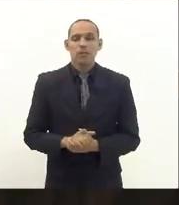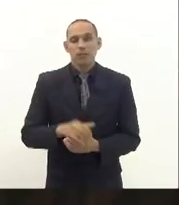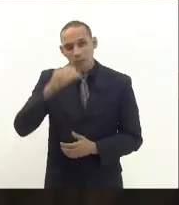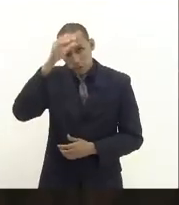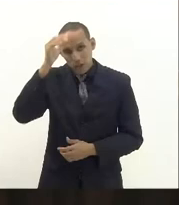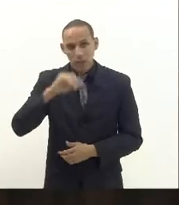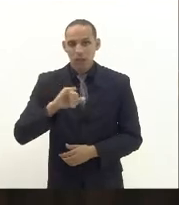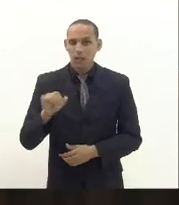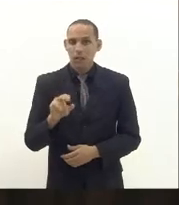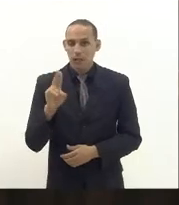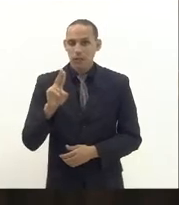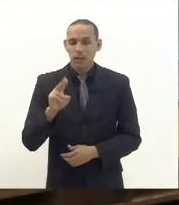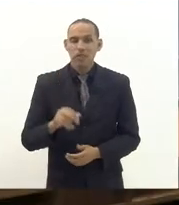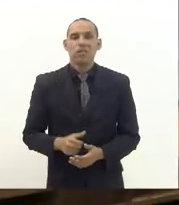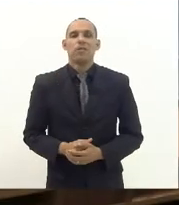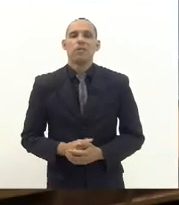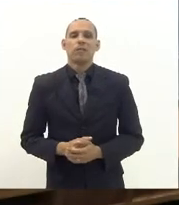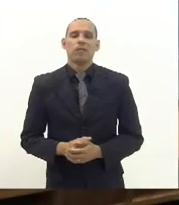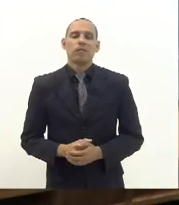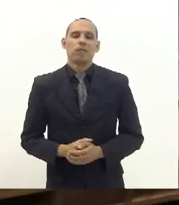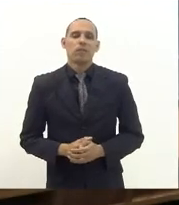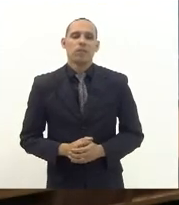tia Ju